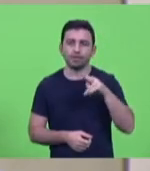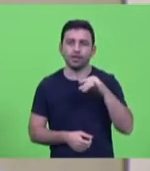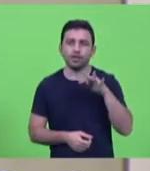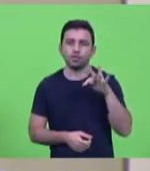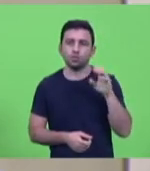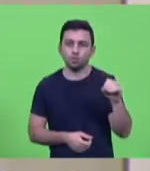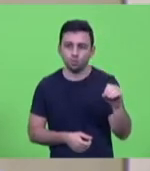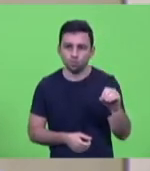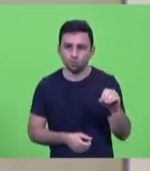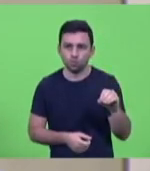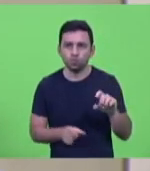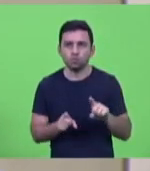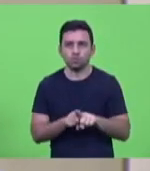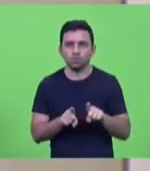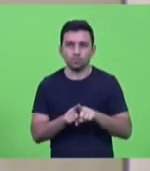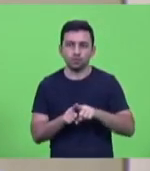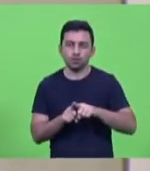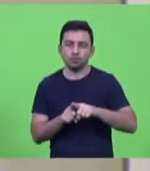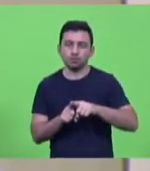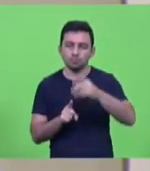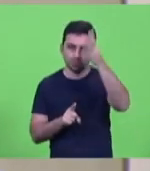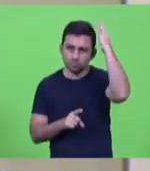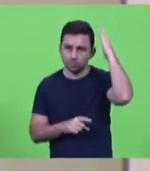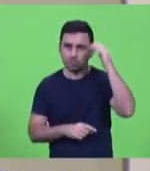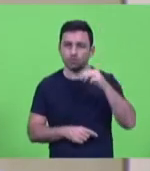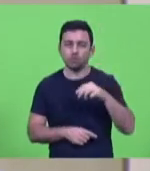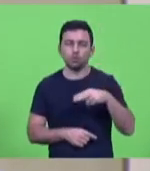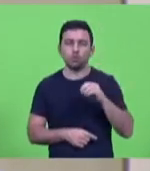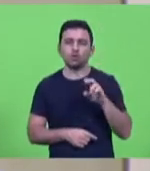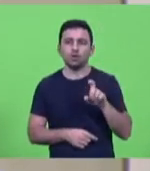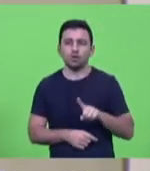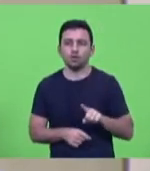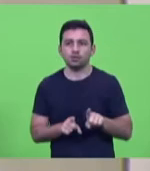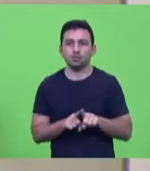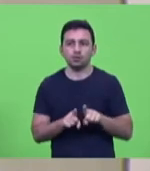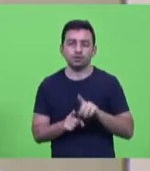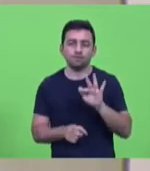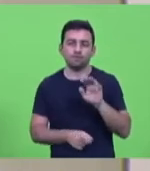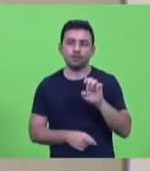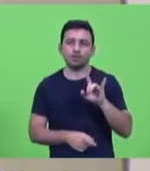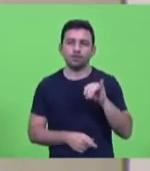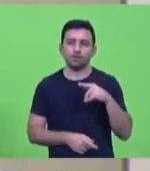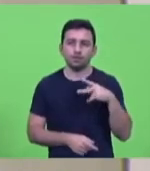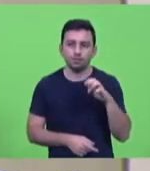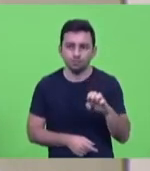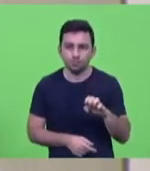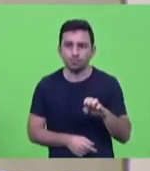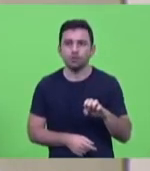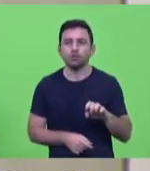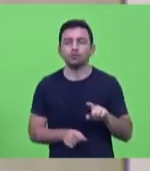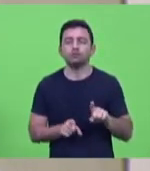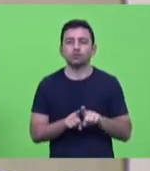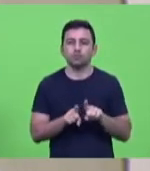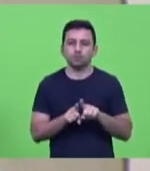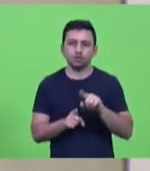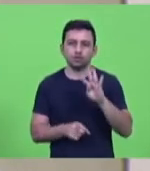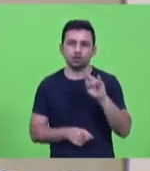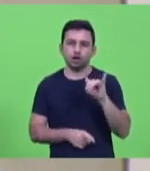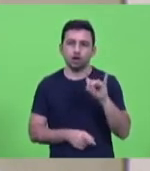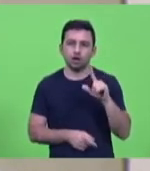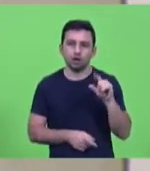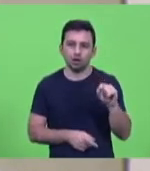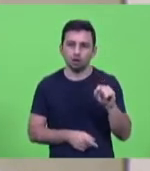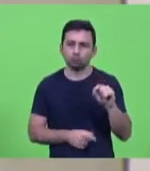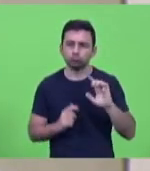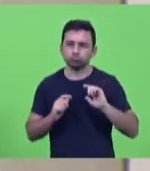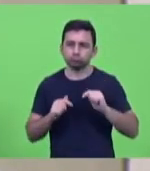cabo bombeiro militar Noé Medeiros Batista, o soldado bombeiro militar Felipe Bento e o bombeiro comunitário Tiago Magalhães, pela